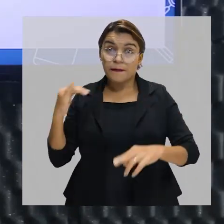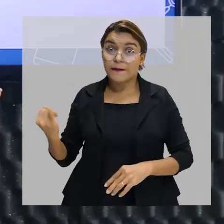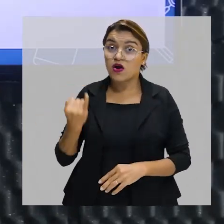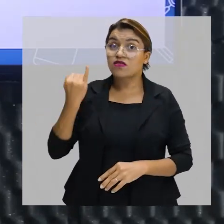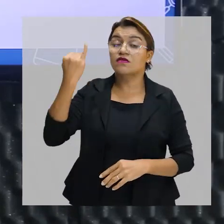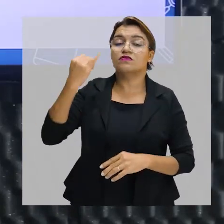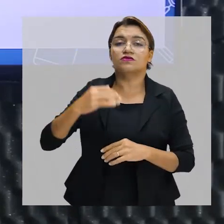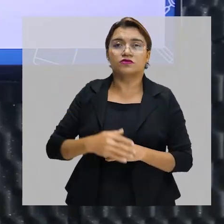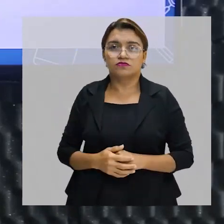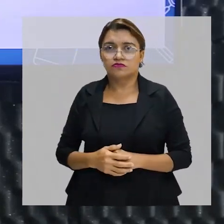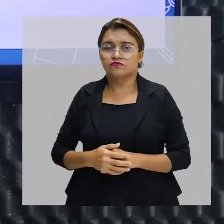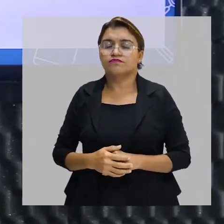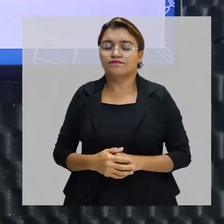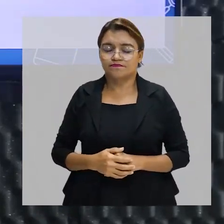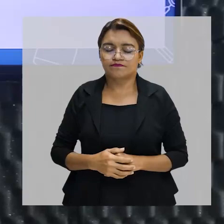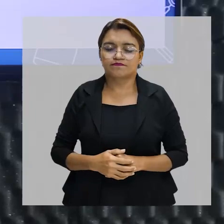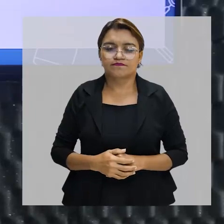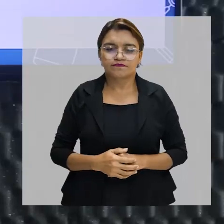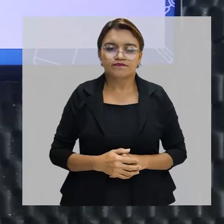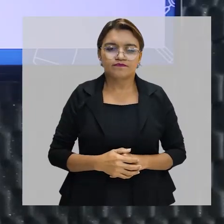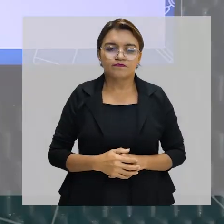Está faltando isso aí na praça.